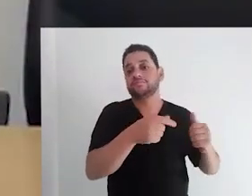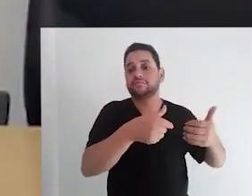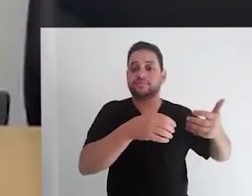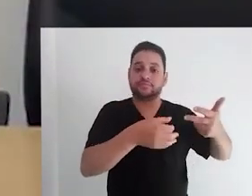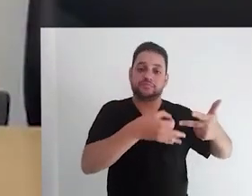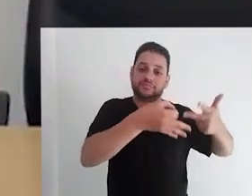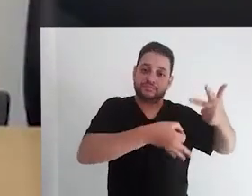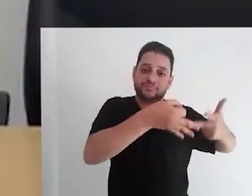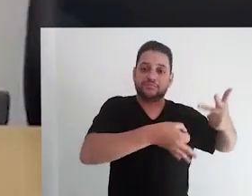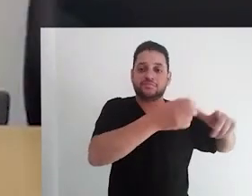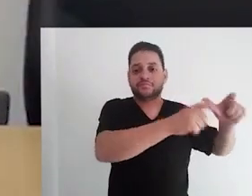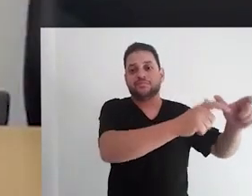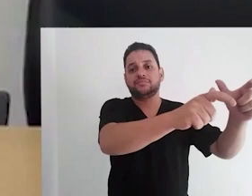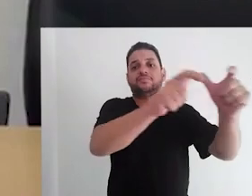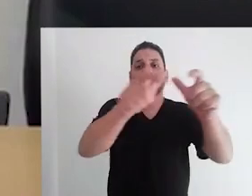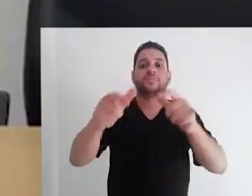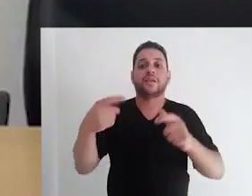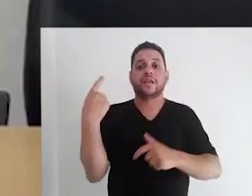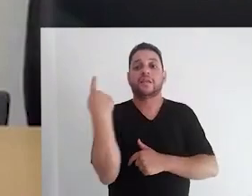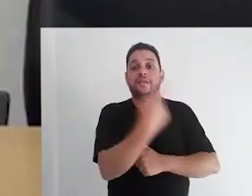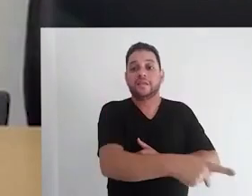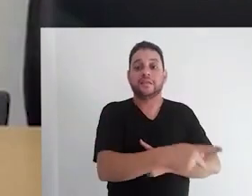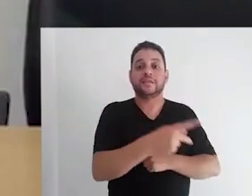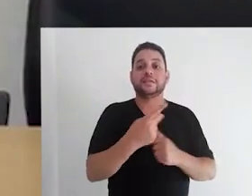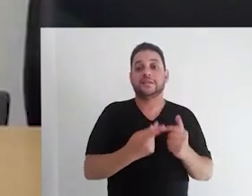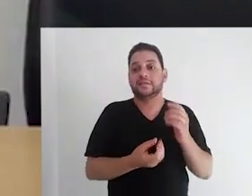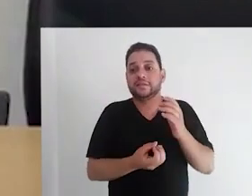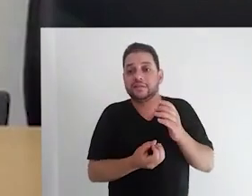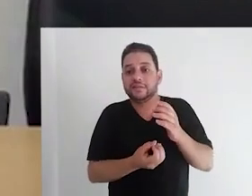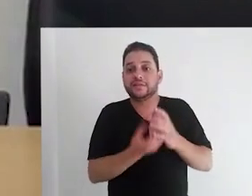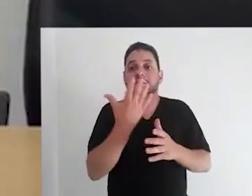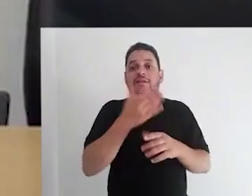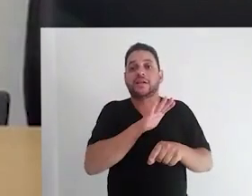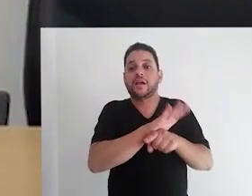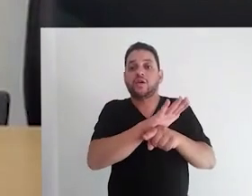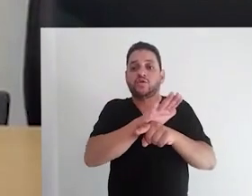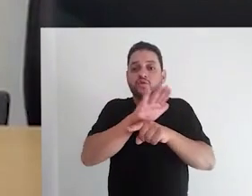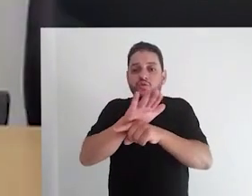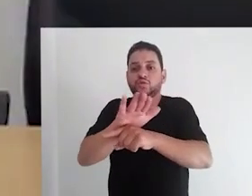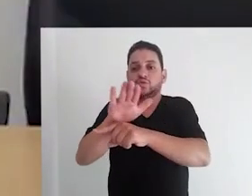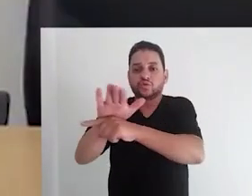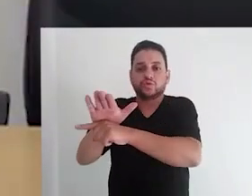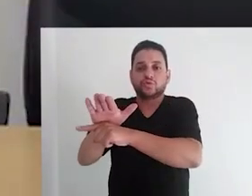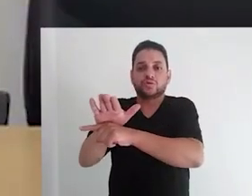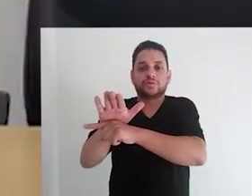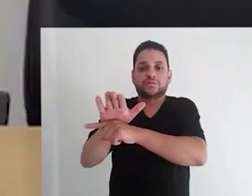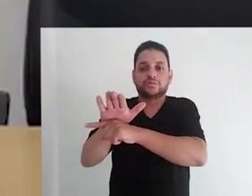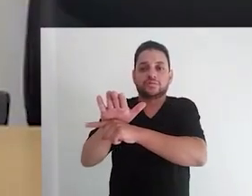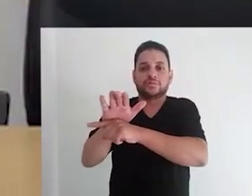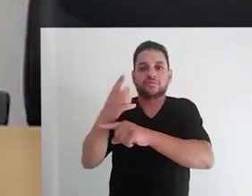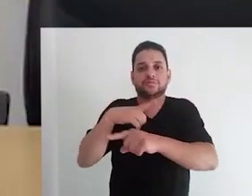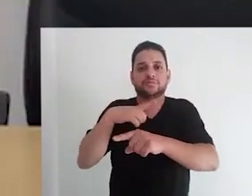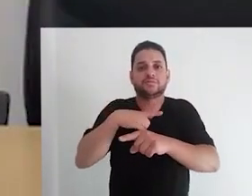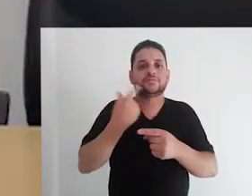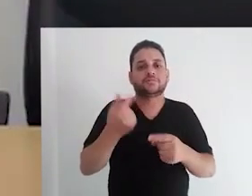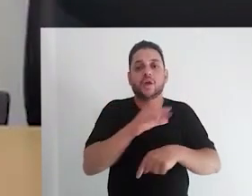são considerados critérios objetivos para poder auxiliar essas unidades. O gabinete da